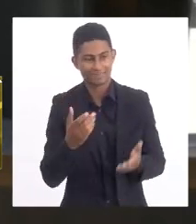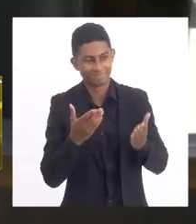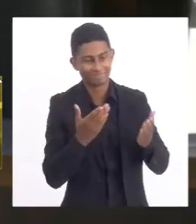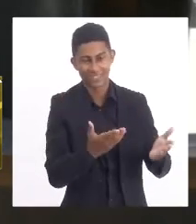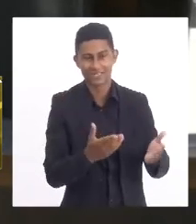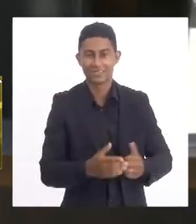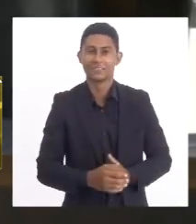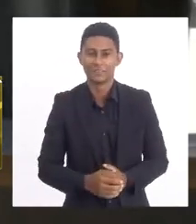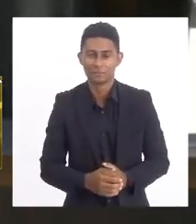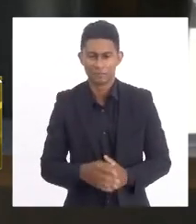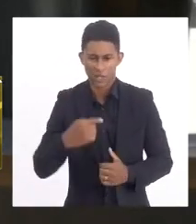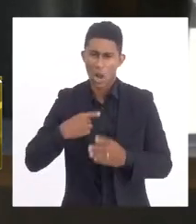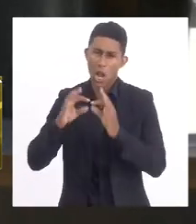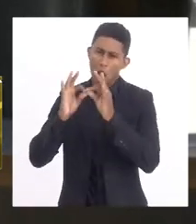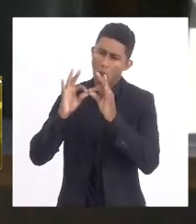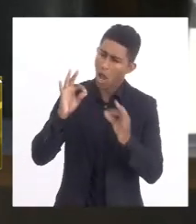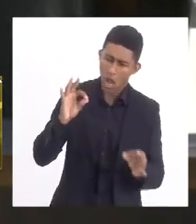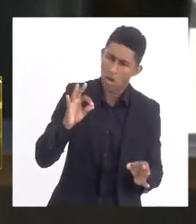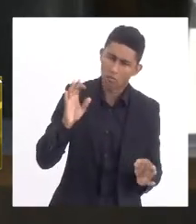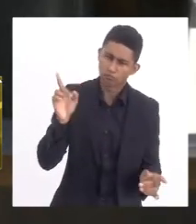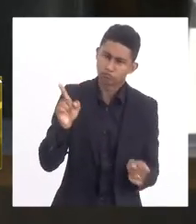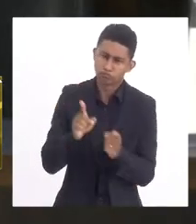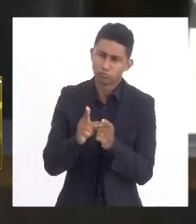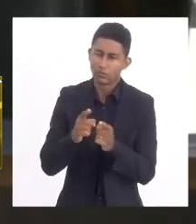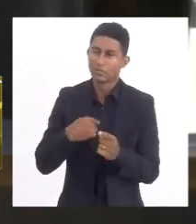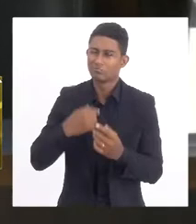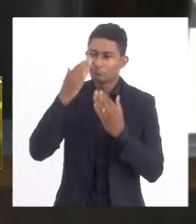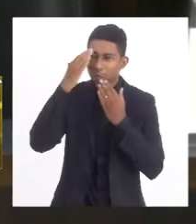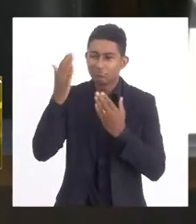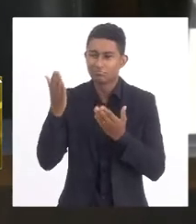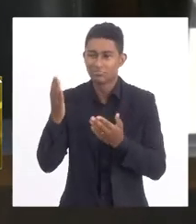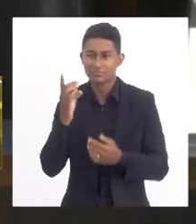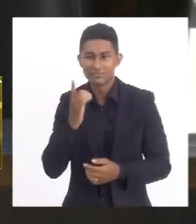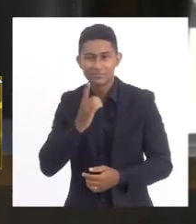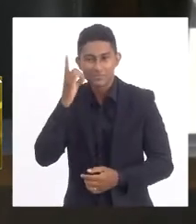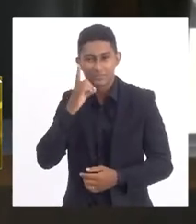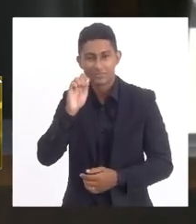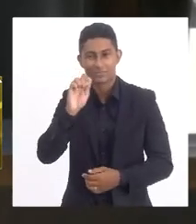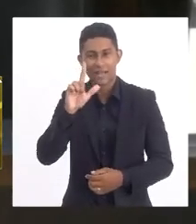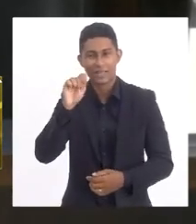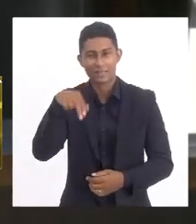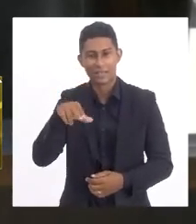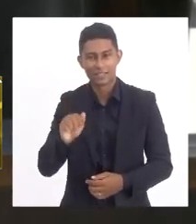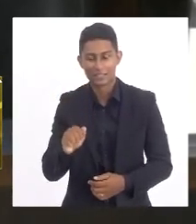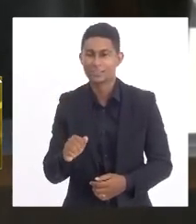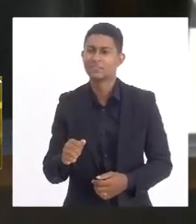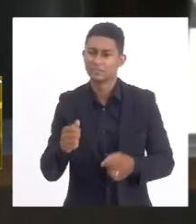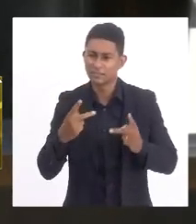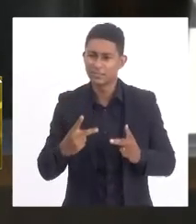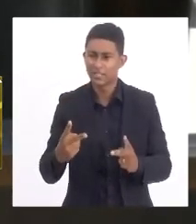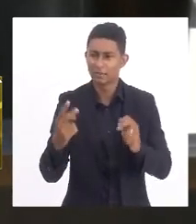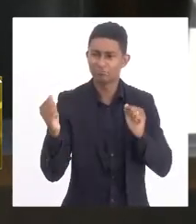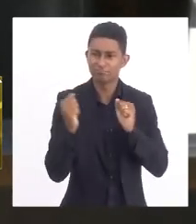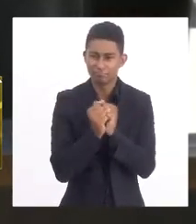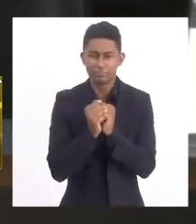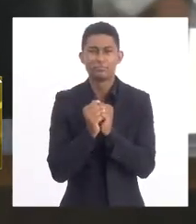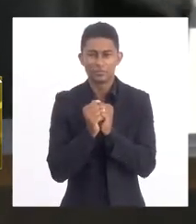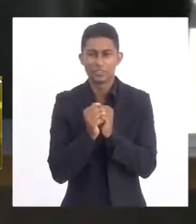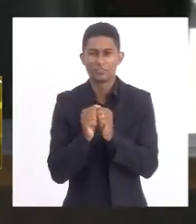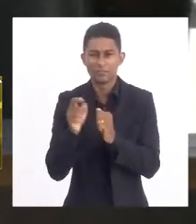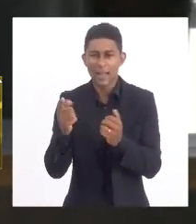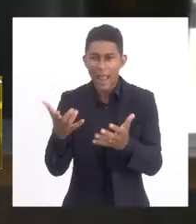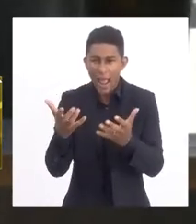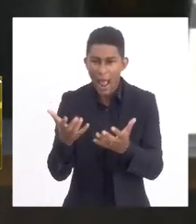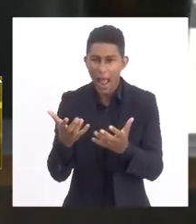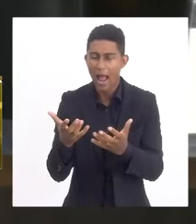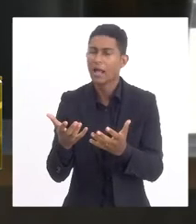e para não me alongar eu quero agradecer a deputada Ana passo dizer que quanto sempre põe barato para ajuda no que